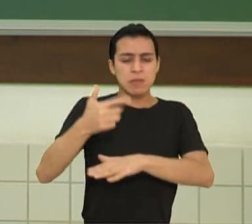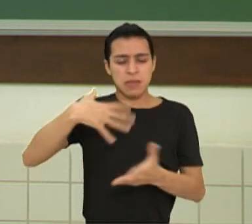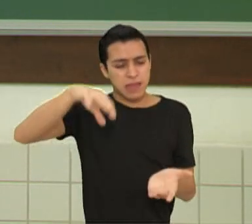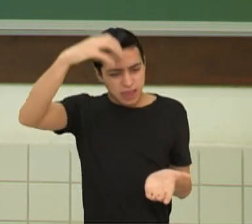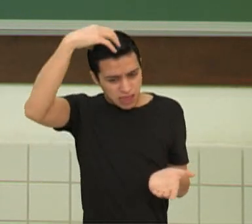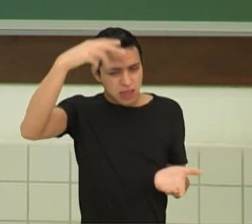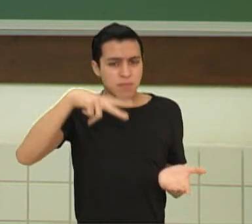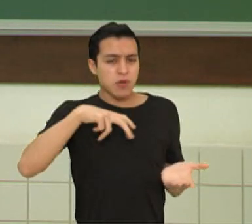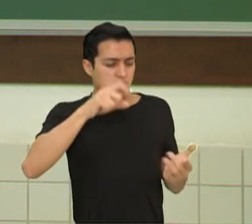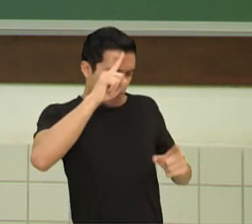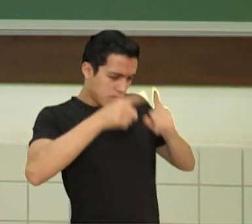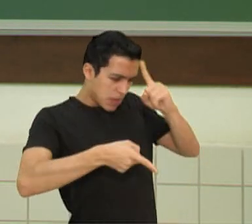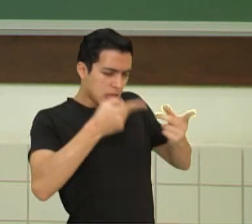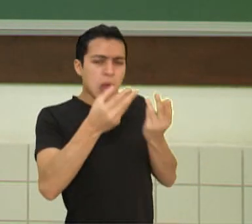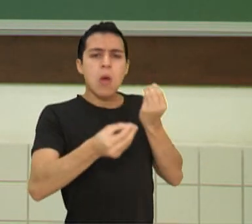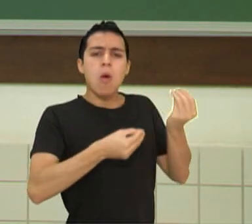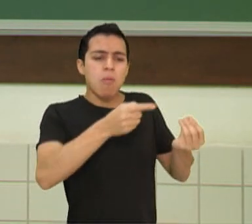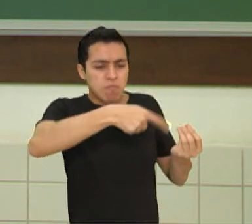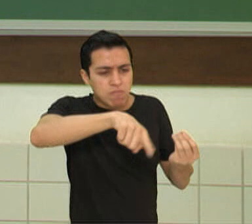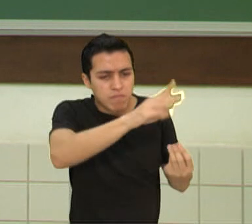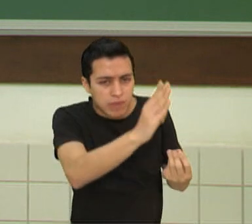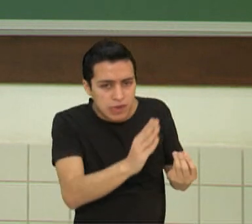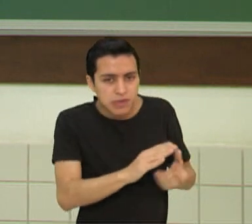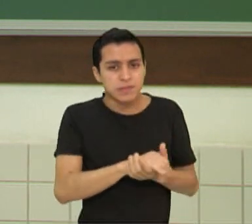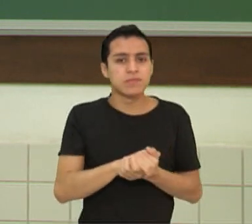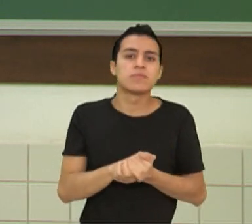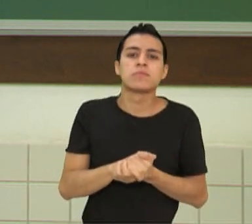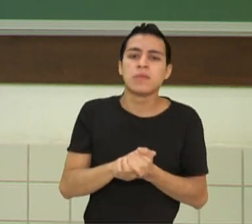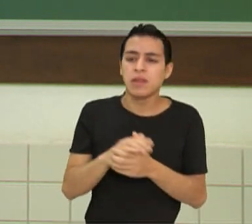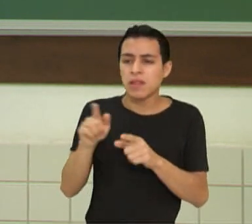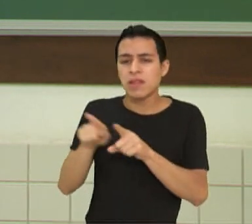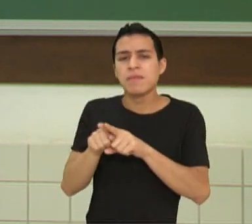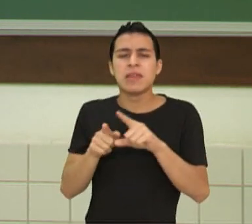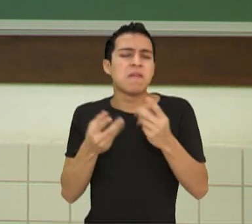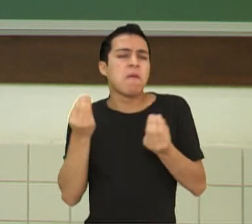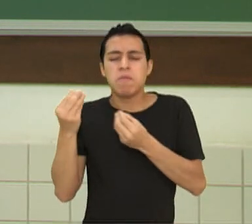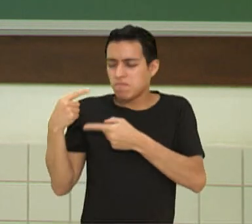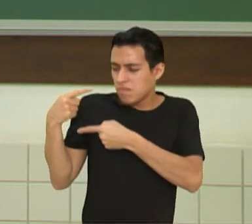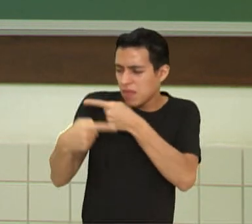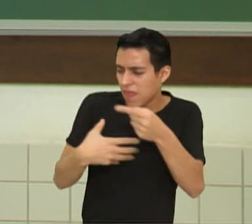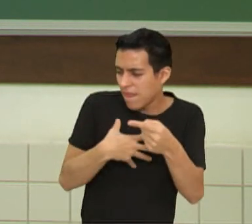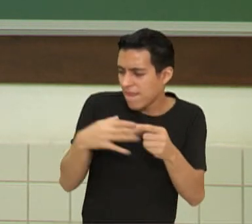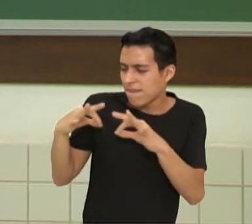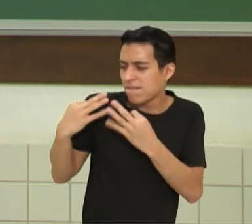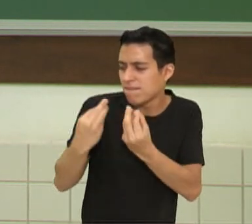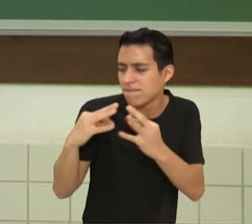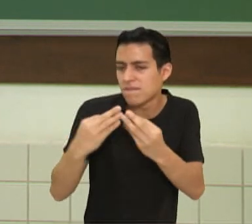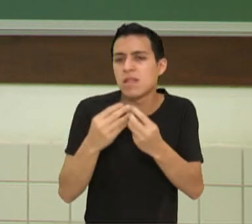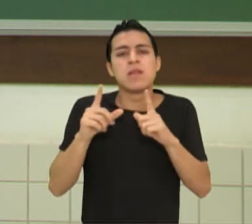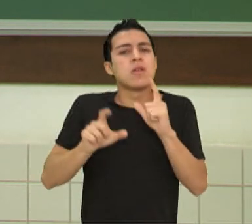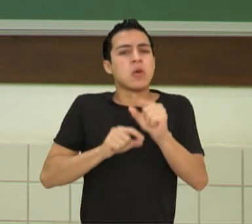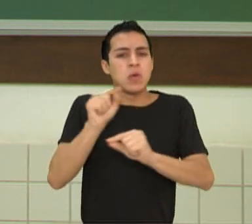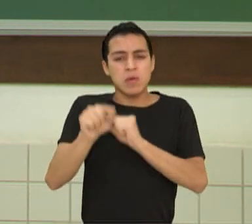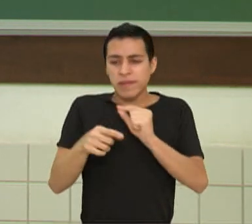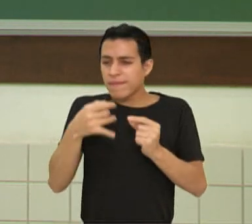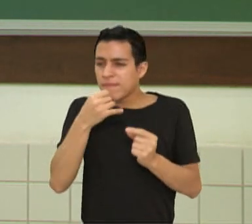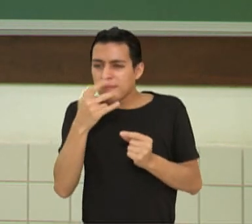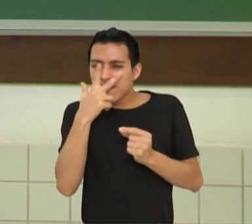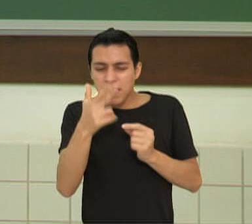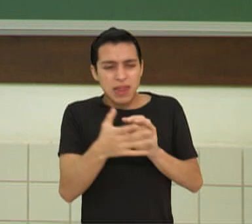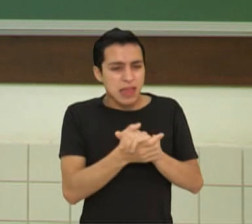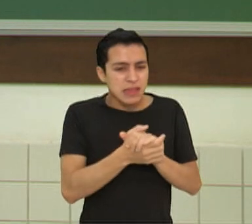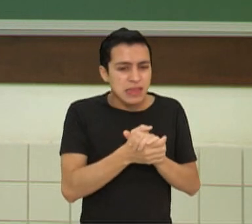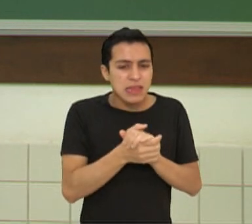tomando nossas decisões políticas, desde as capitanias hereditárias, lembram desse terminho? Então, quando foram distribuídas